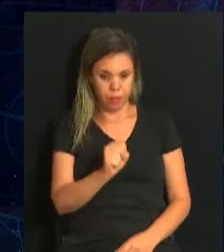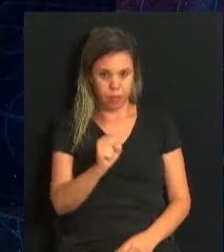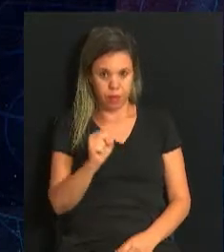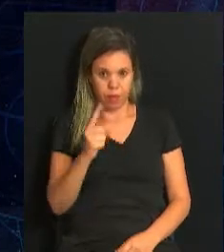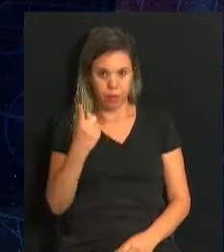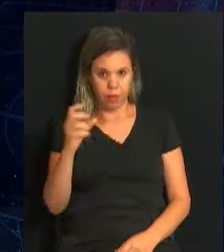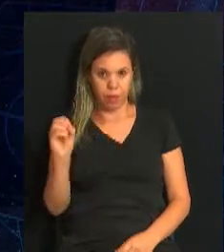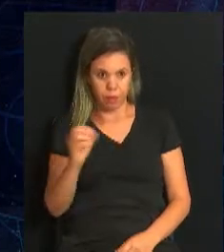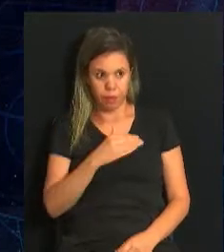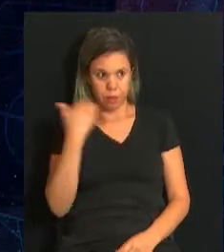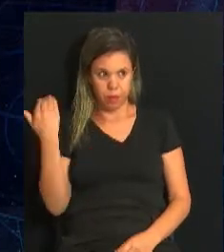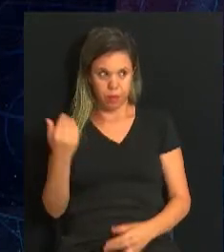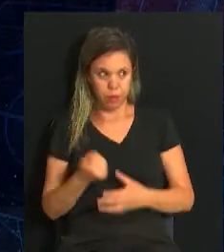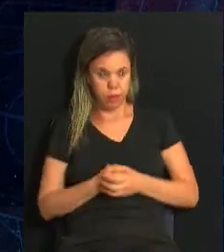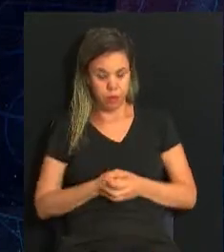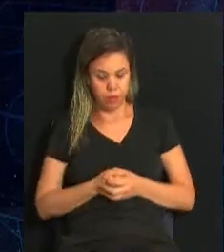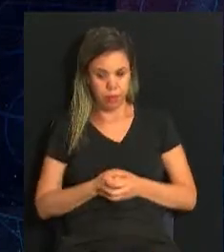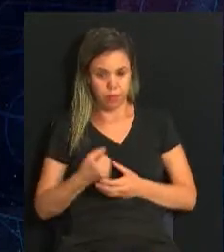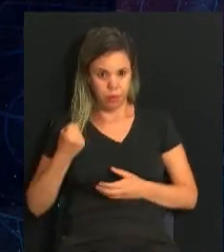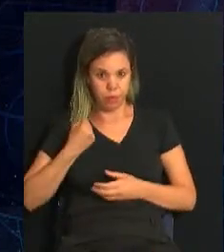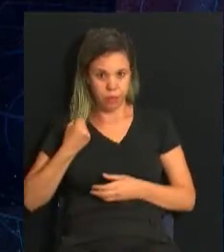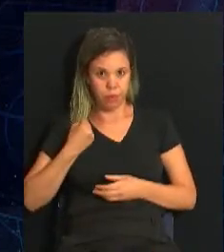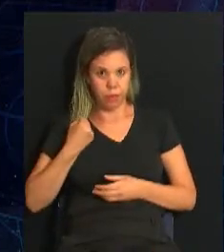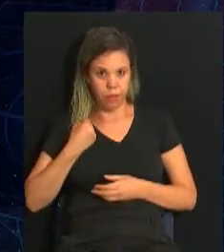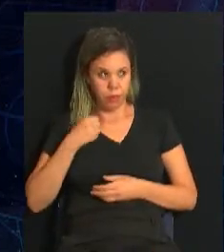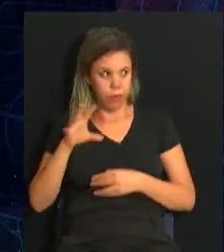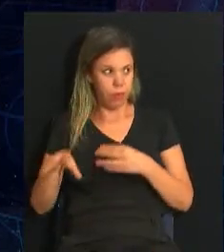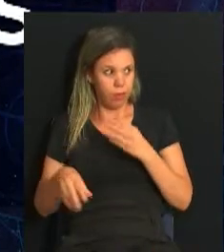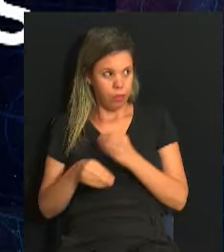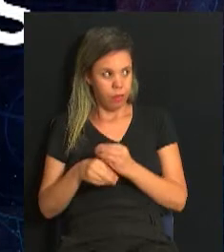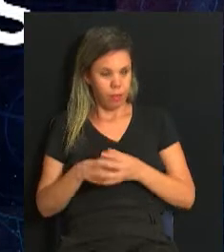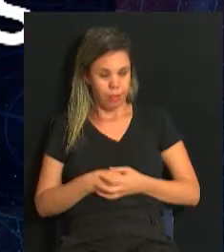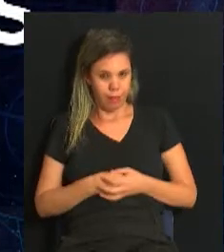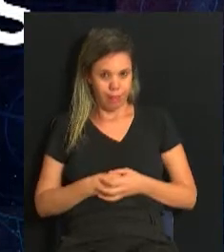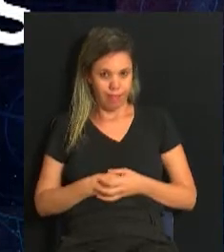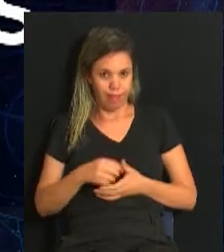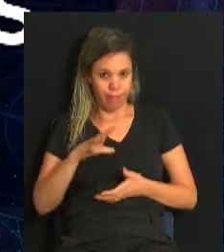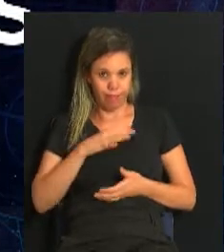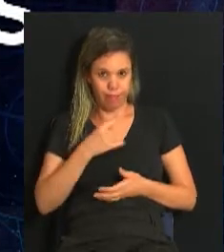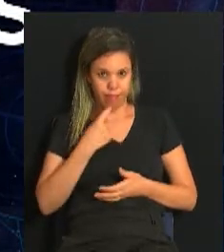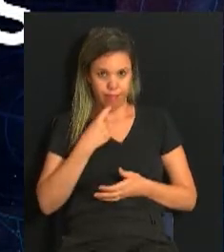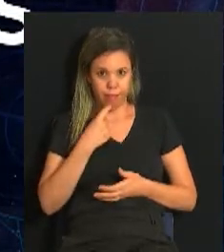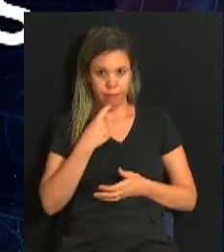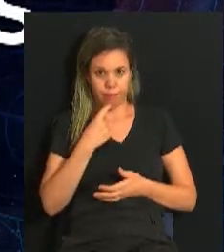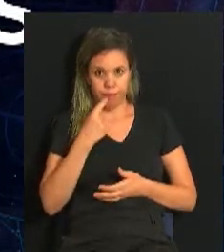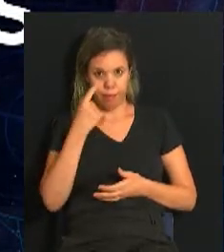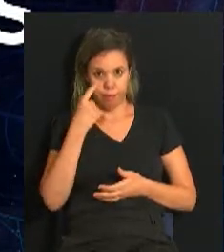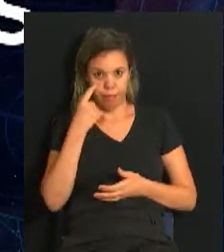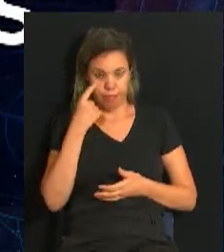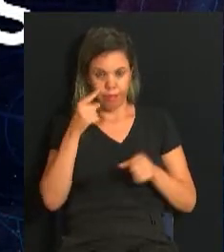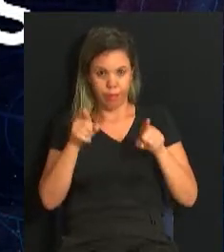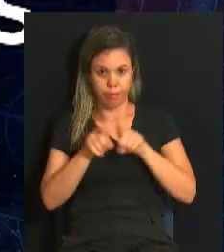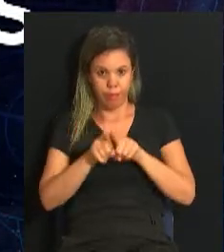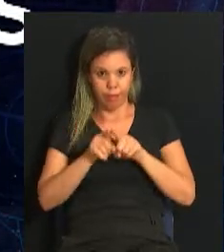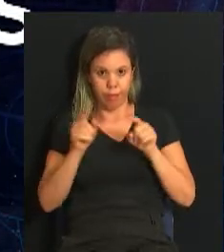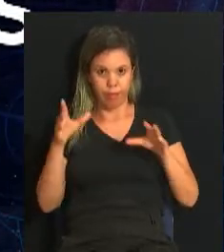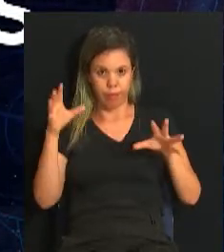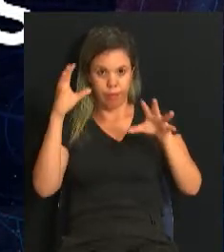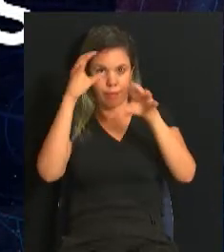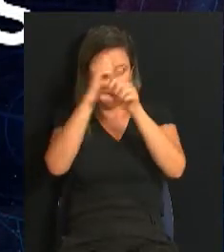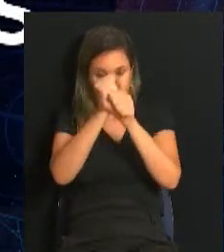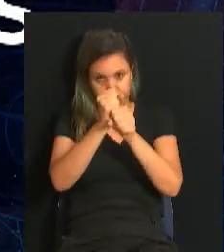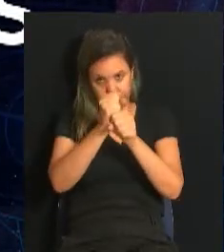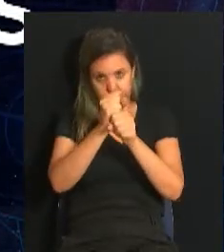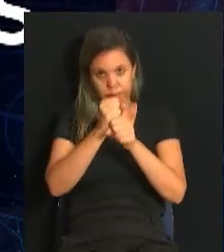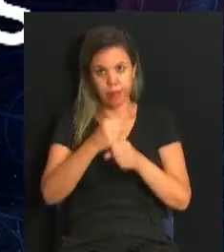1810 óbitos e são os números que foram atualizados aqui na cidade de Campinas para a gente também fazer este Panorama